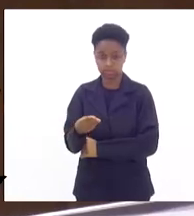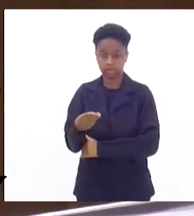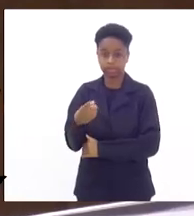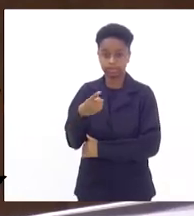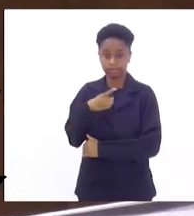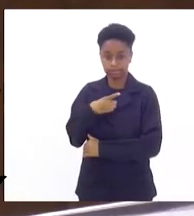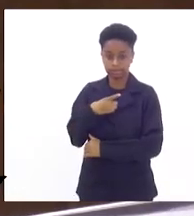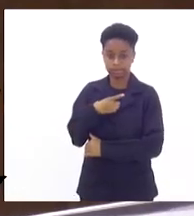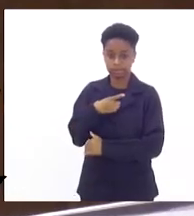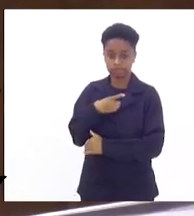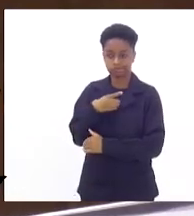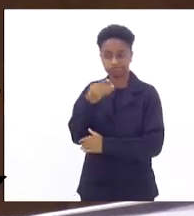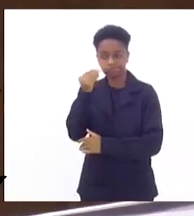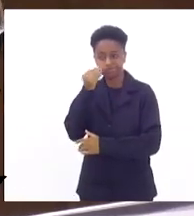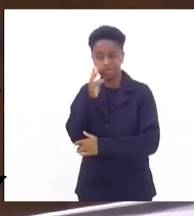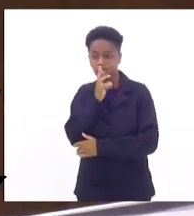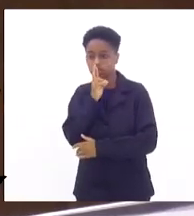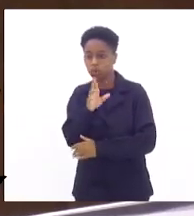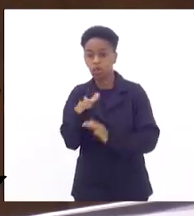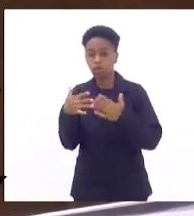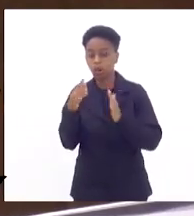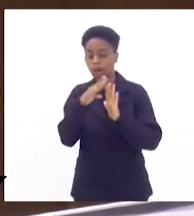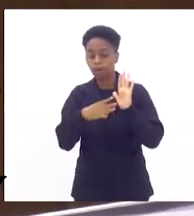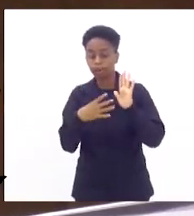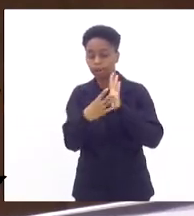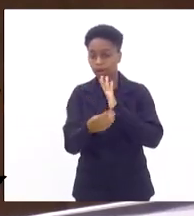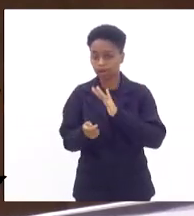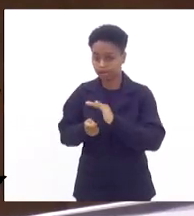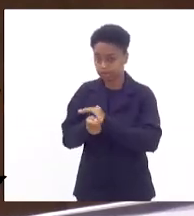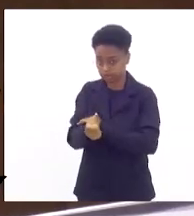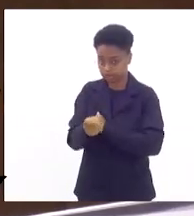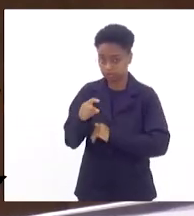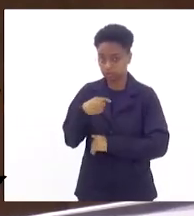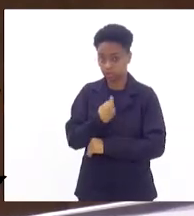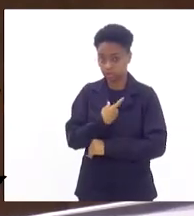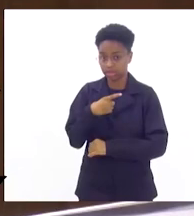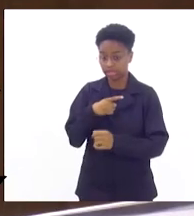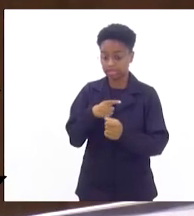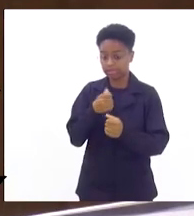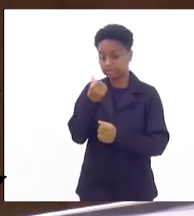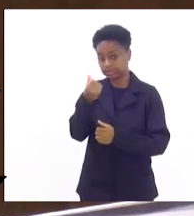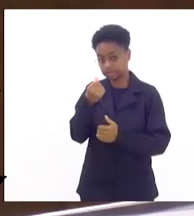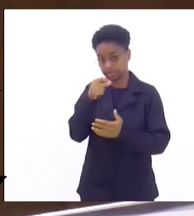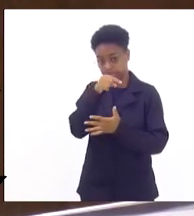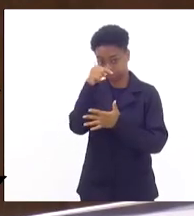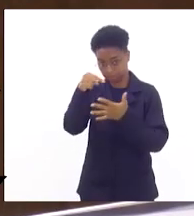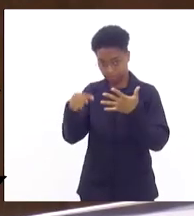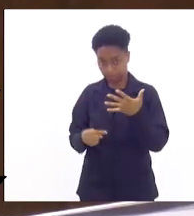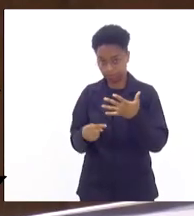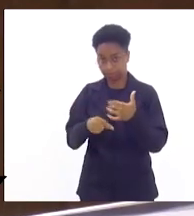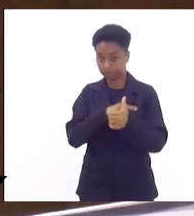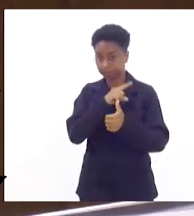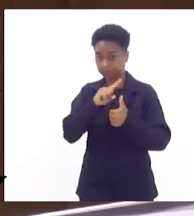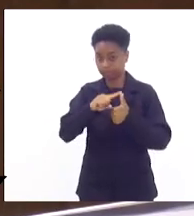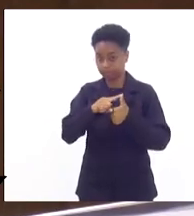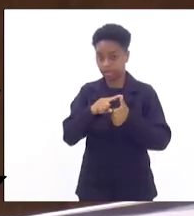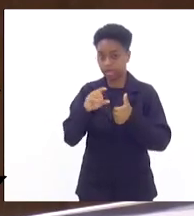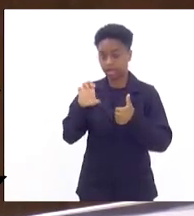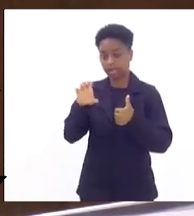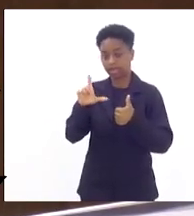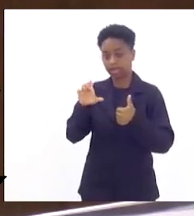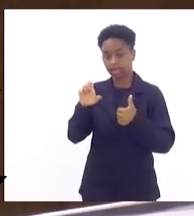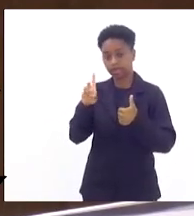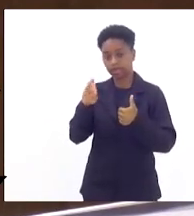alicerçado, tentando dar uma resposta em qual é o plano de investimento da companhia, em 6 pilares. Um, as elevatórias que eu comentei,